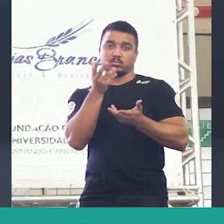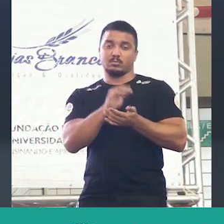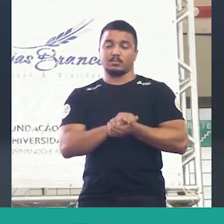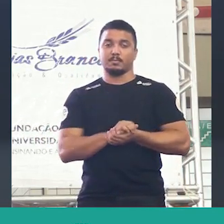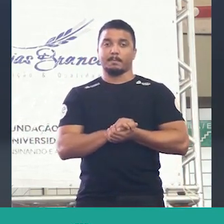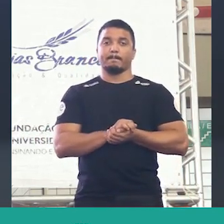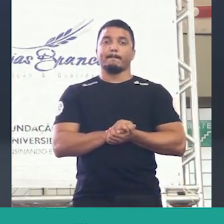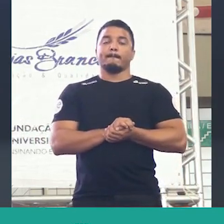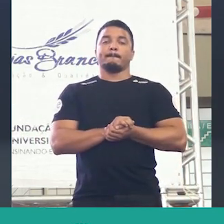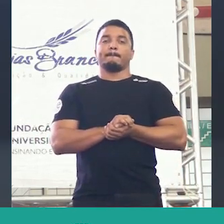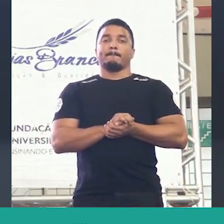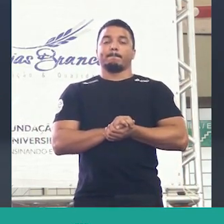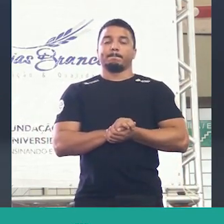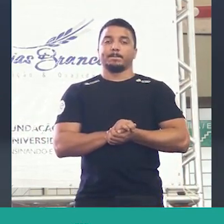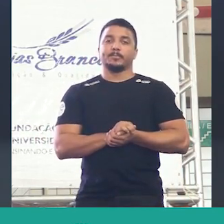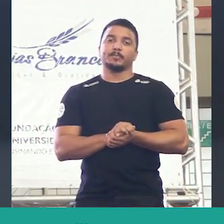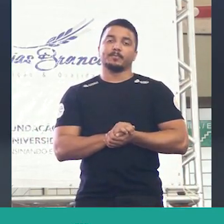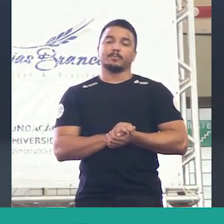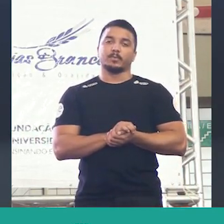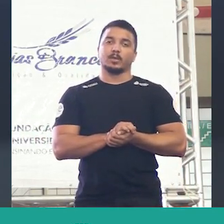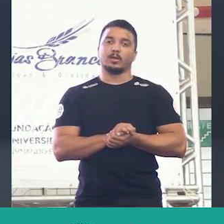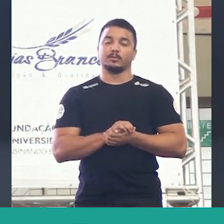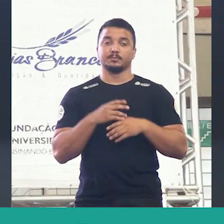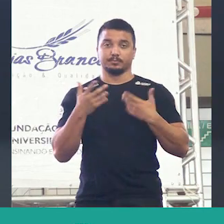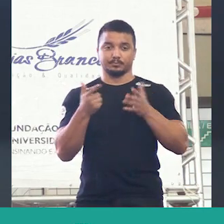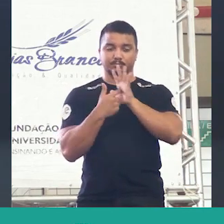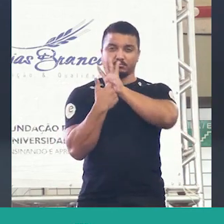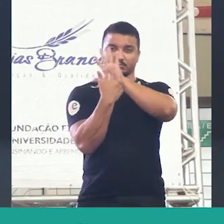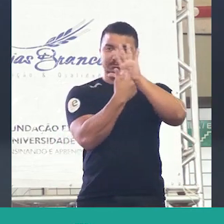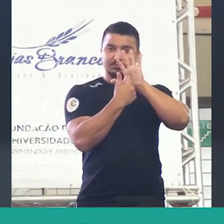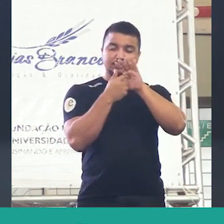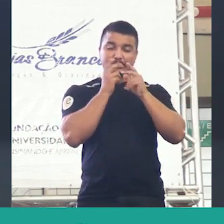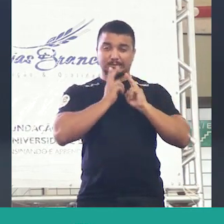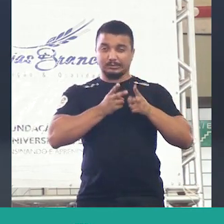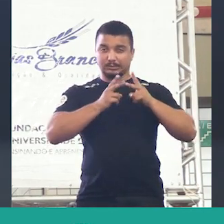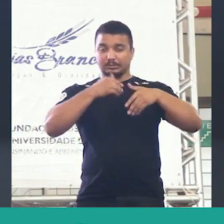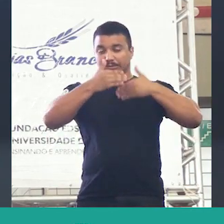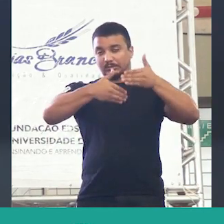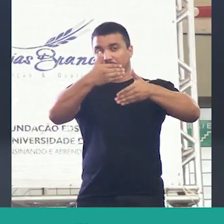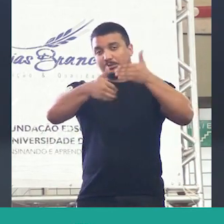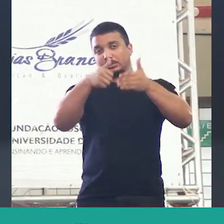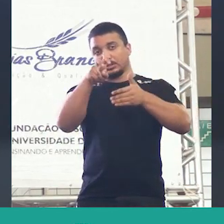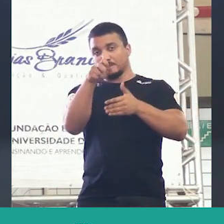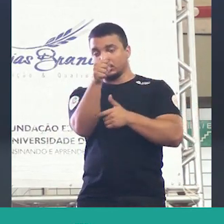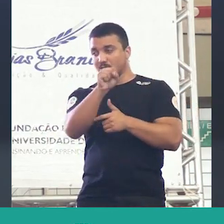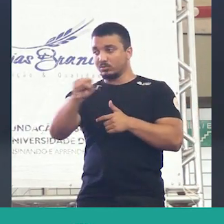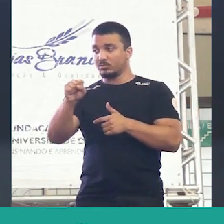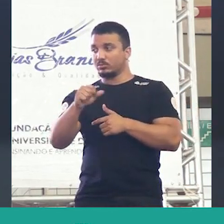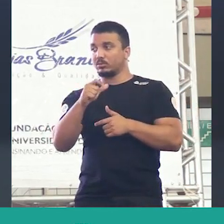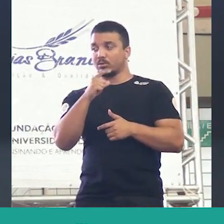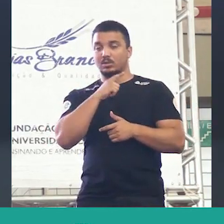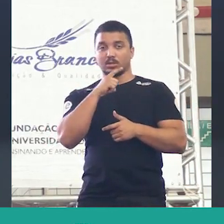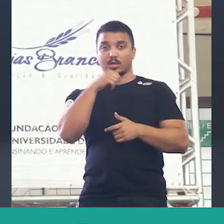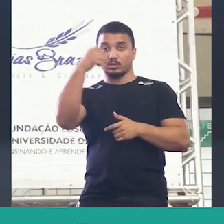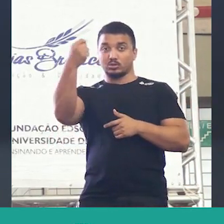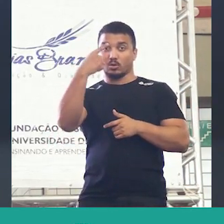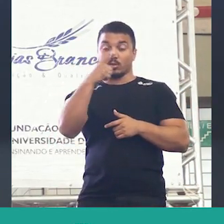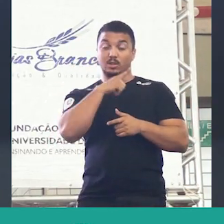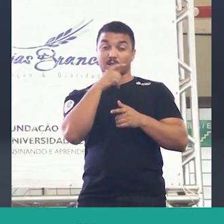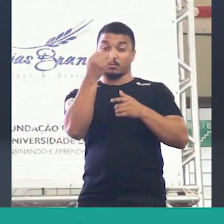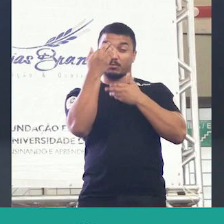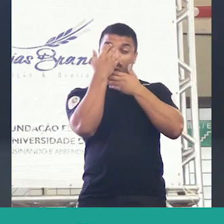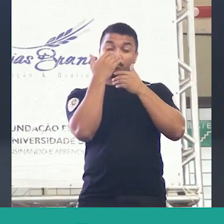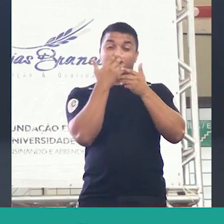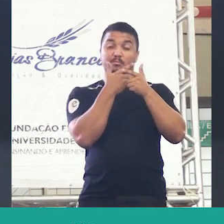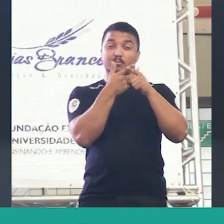permanentemente aí, ó, o olho sem apresentar qualquer dor. Exposições mais longas que 15 segundos, a luz solar já queima